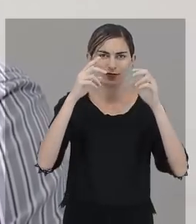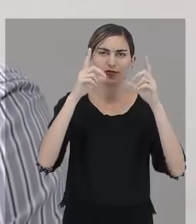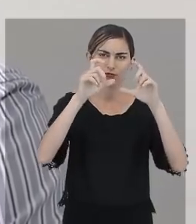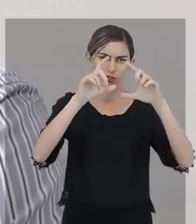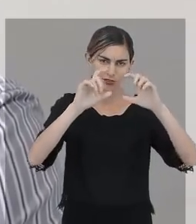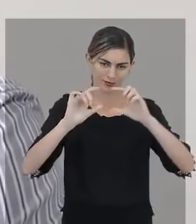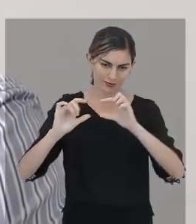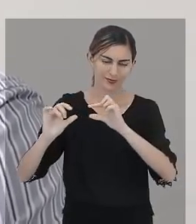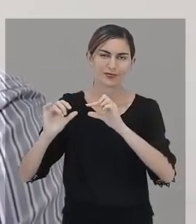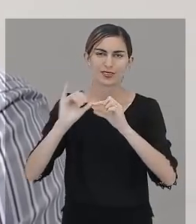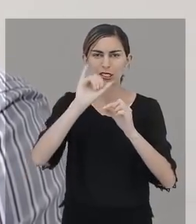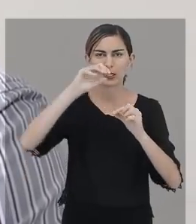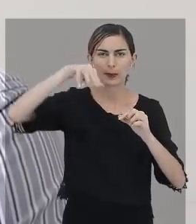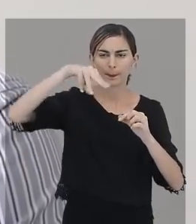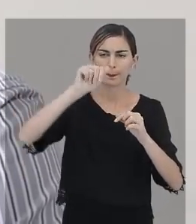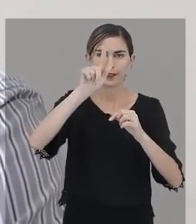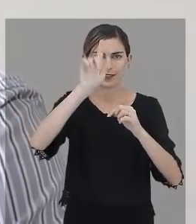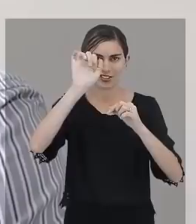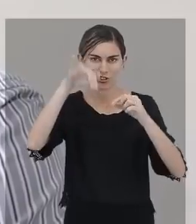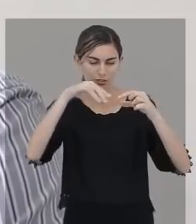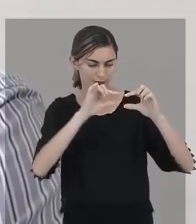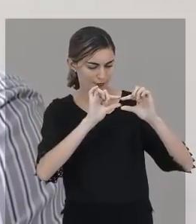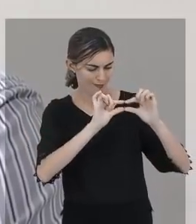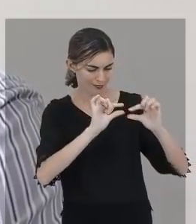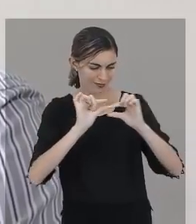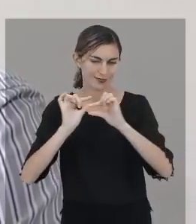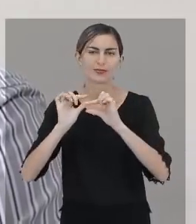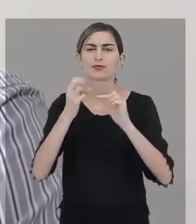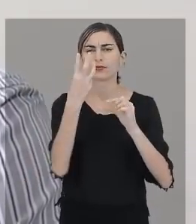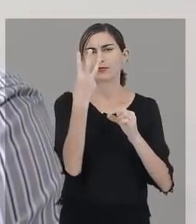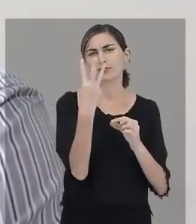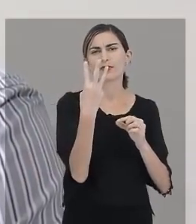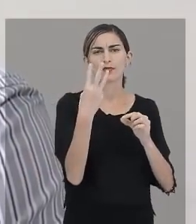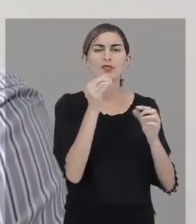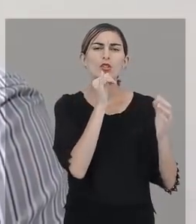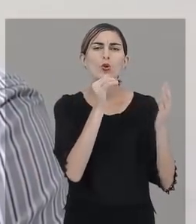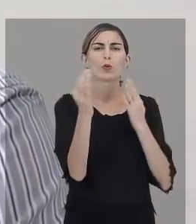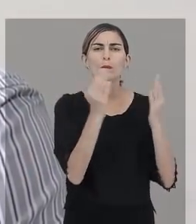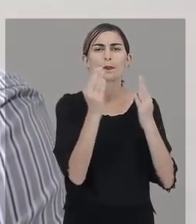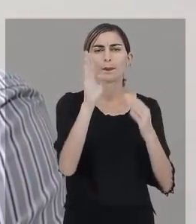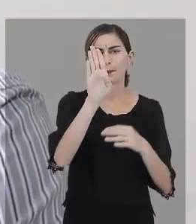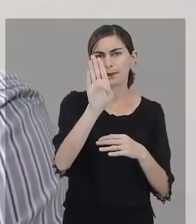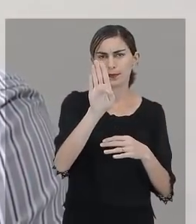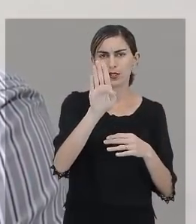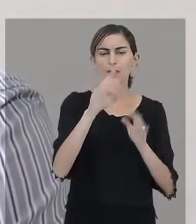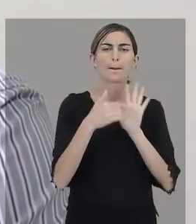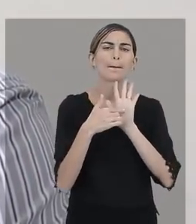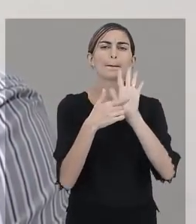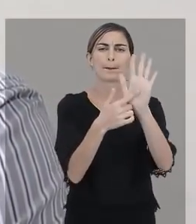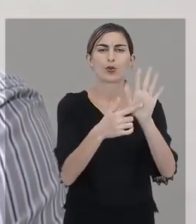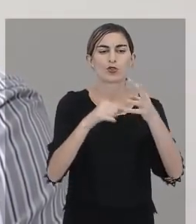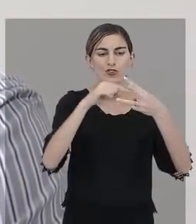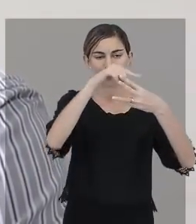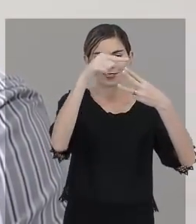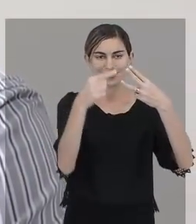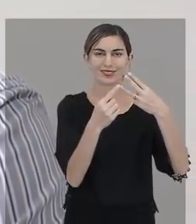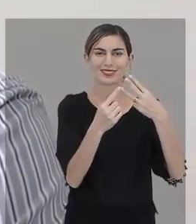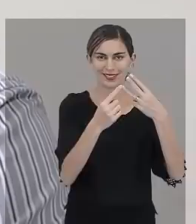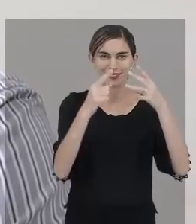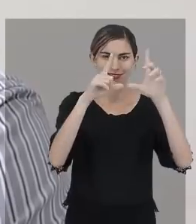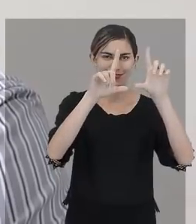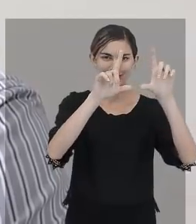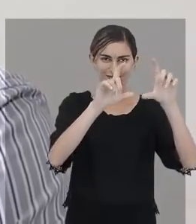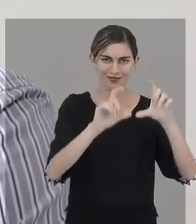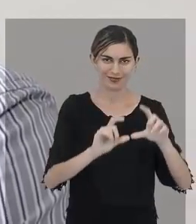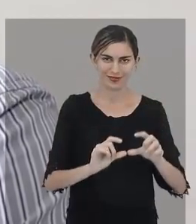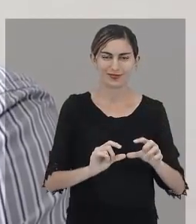terceira não coube direito na tela, ele reduziu ela e não mostrou a quarta imagem. E nesse exemplo B aqui, ele mostra as 3 imagens com o mesmo